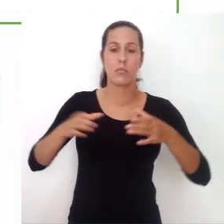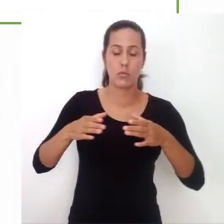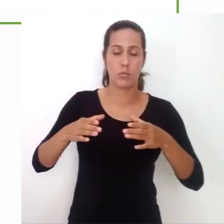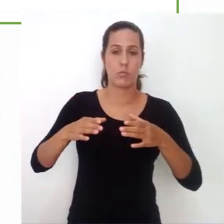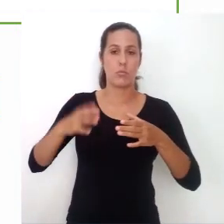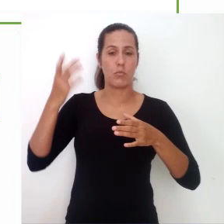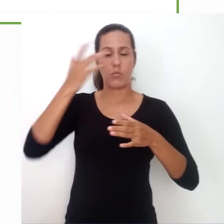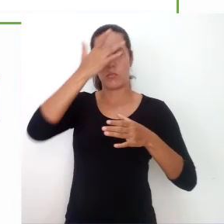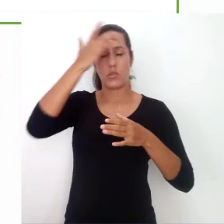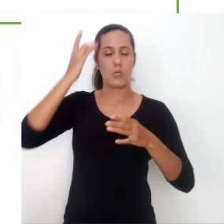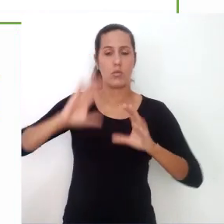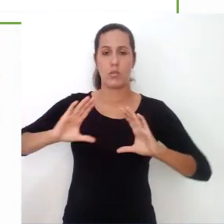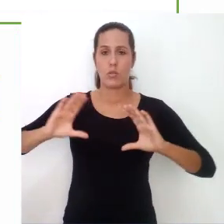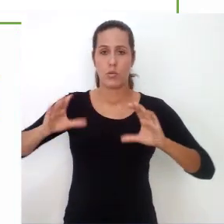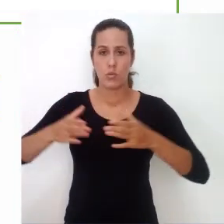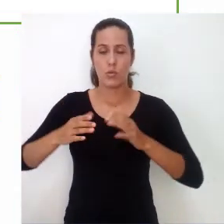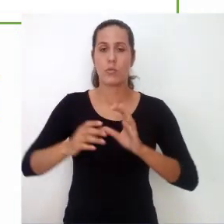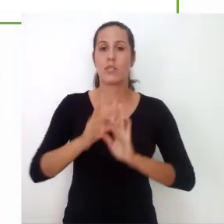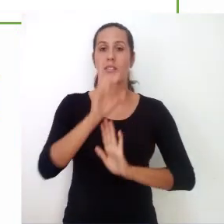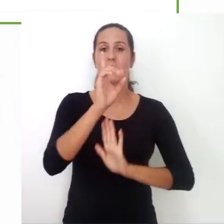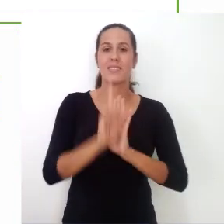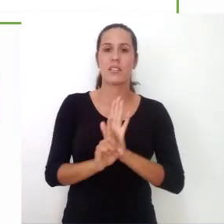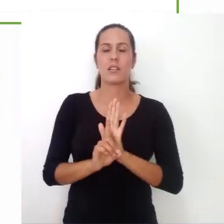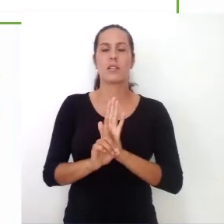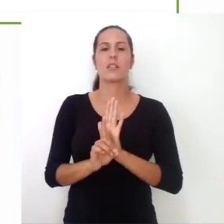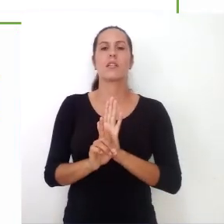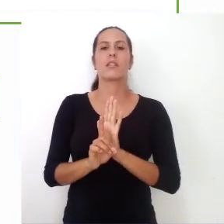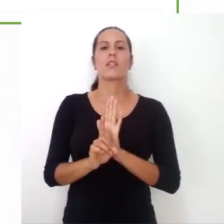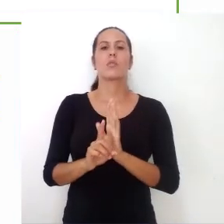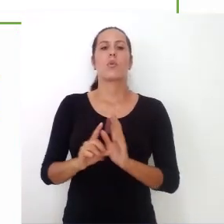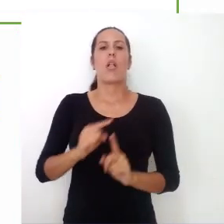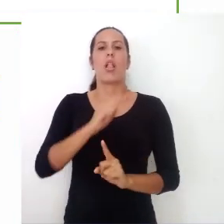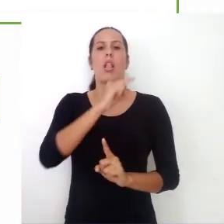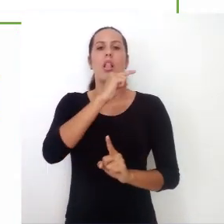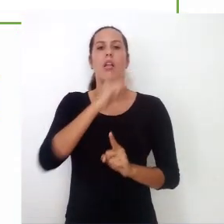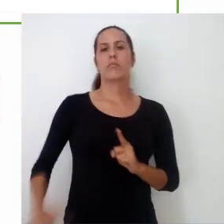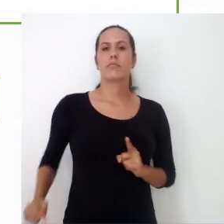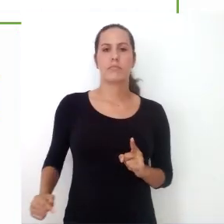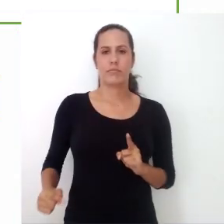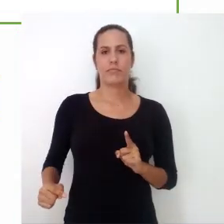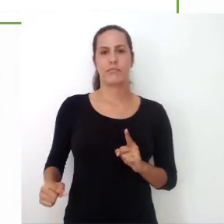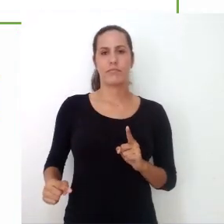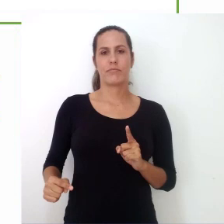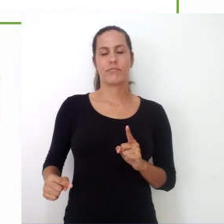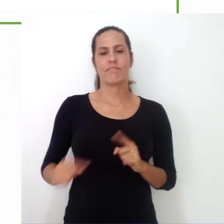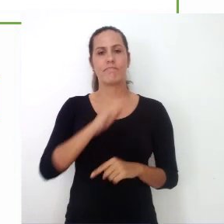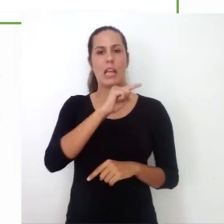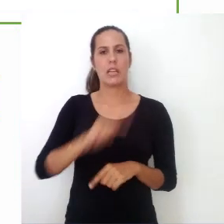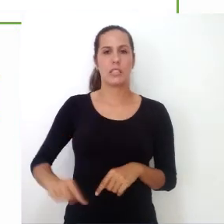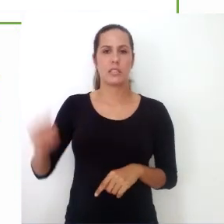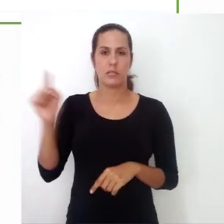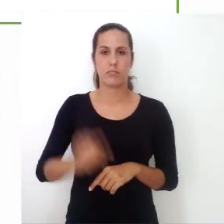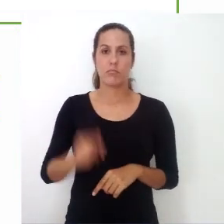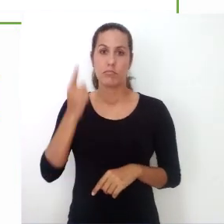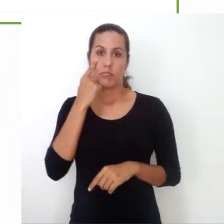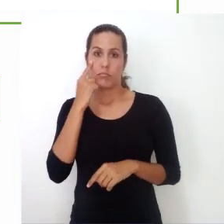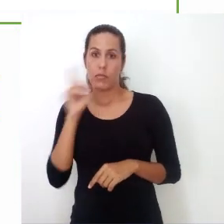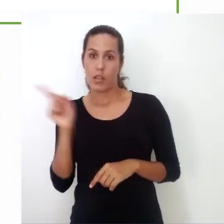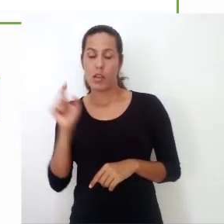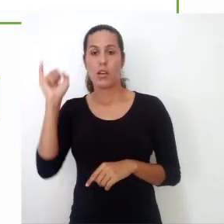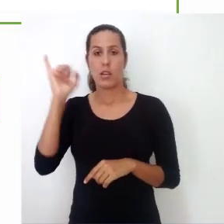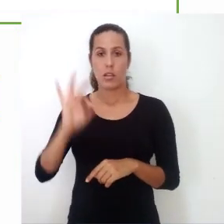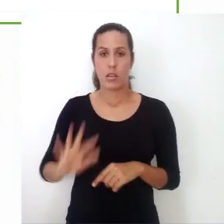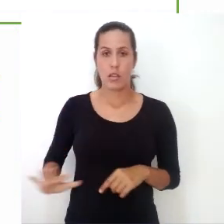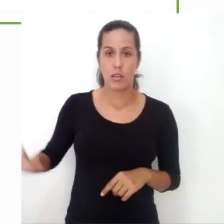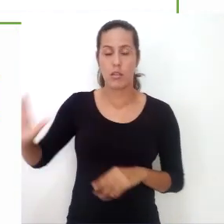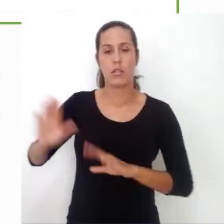de seres humanos que têm os seus direitos tolhidos, cortados. Então aqui nós temos uma imagem